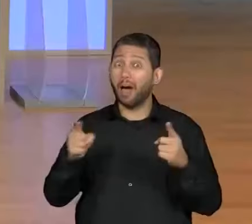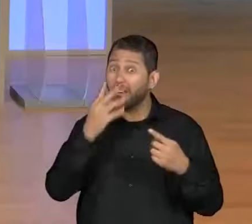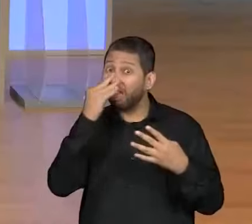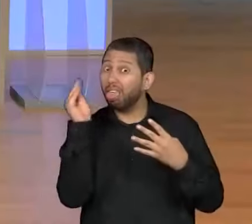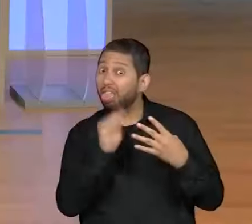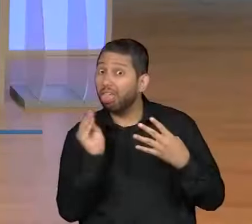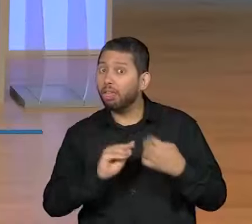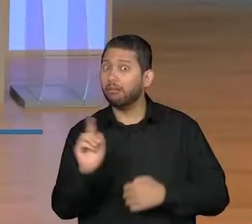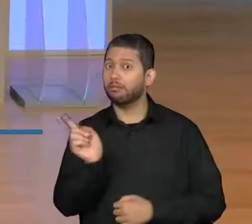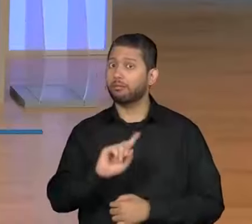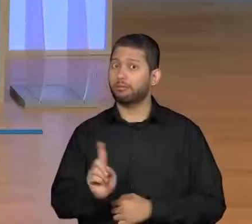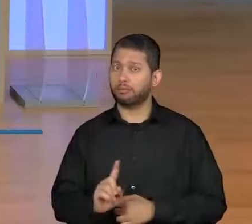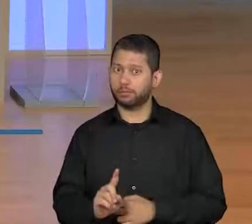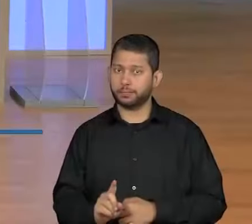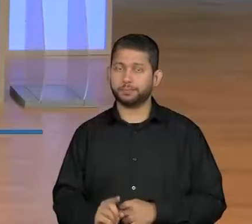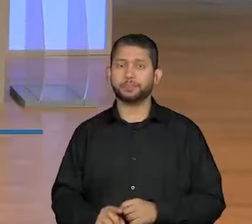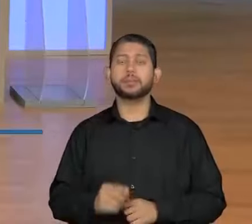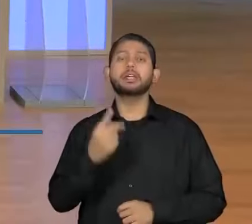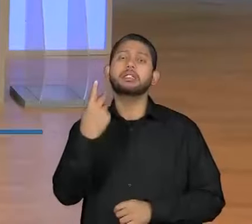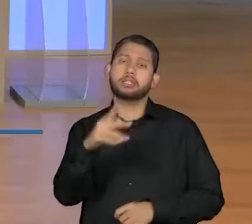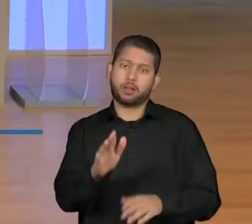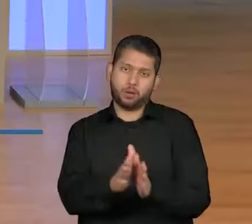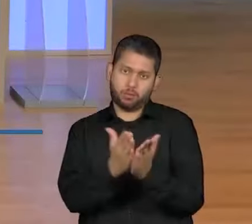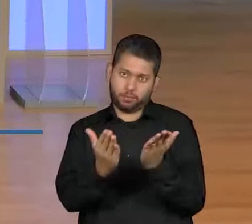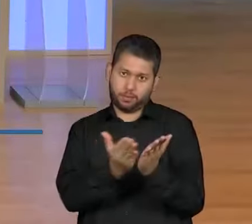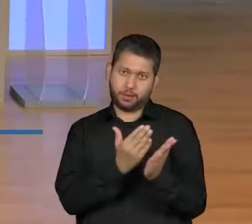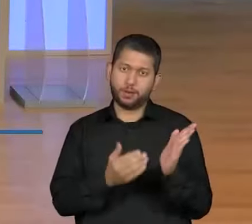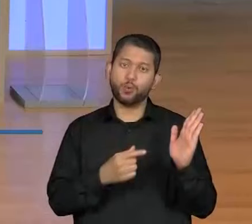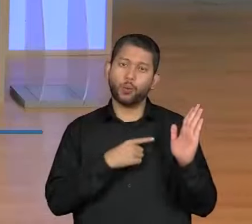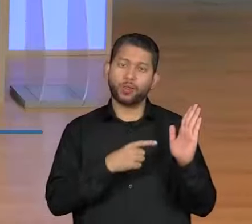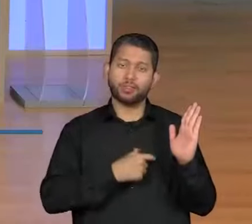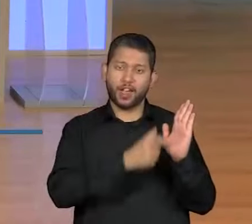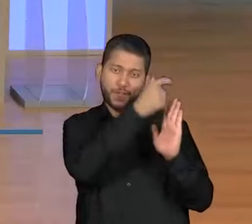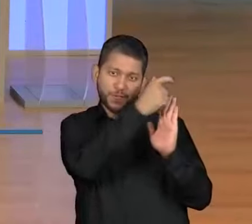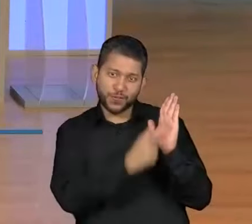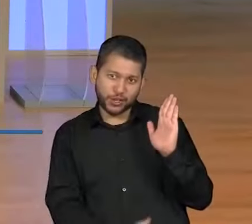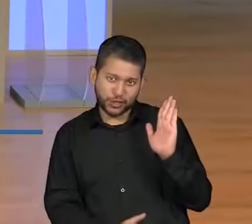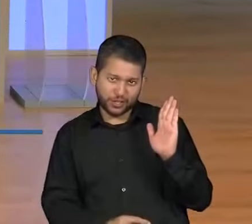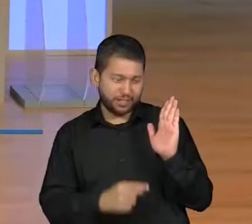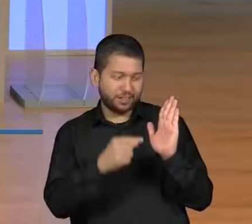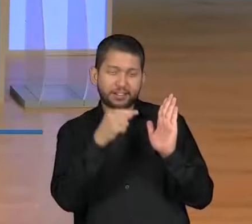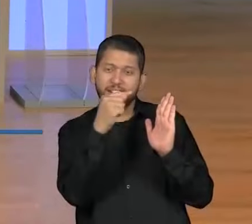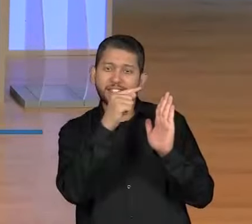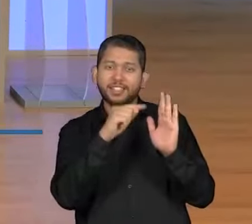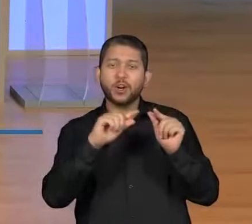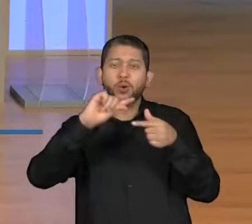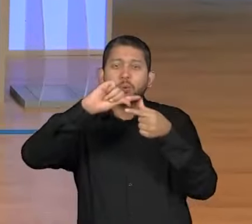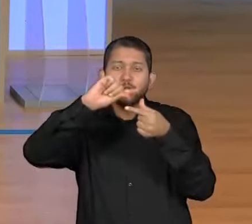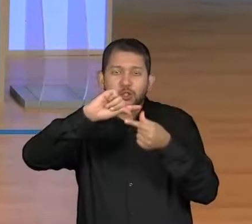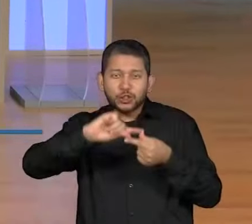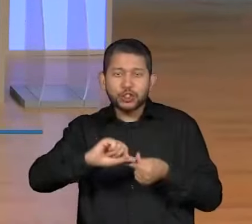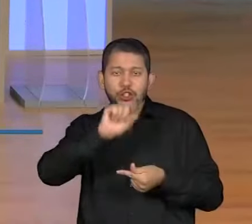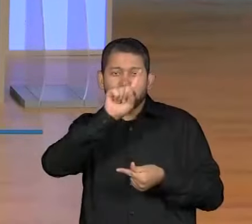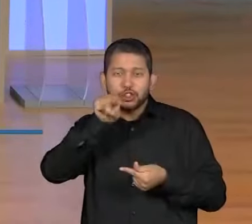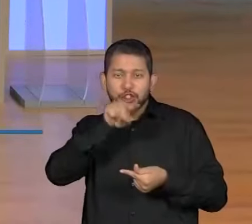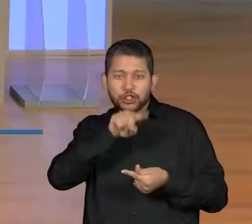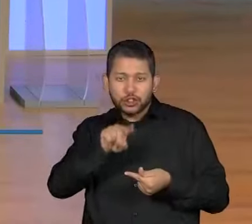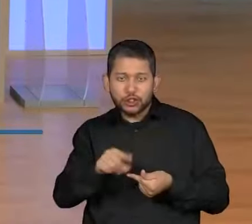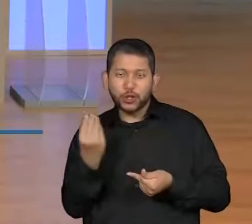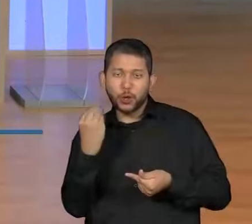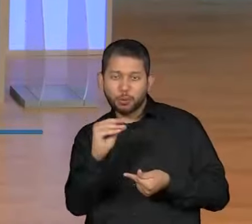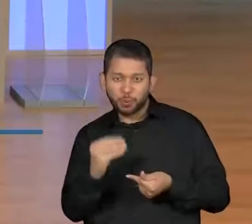o formulário, a ficha que está aí no seu material. Você pode incluir outra informação que julgar importante. Então assim,